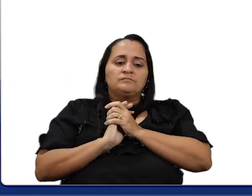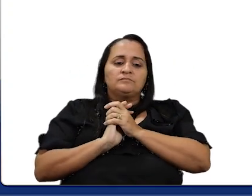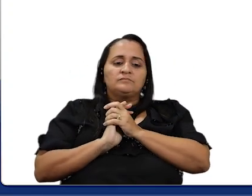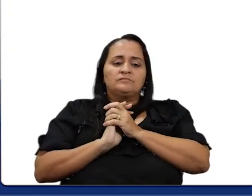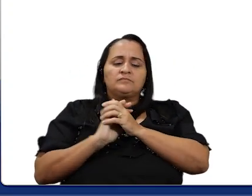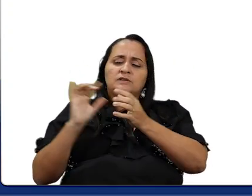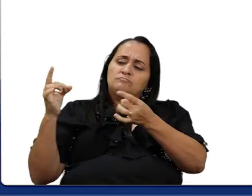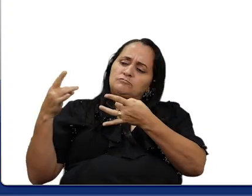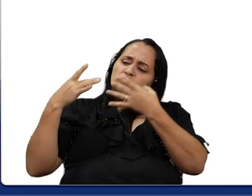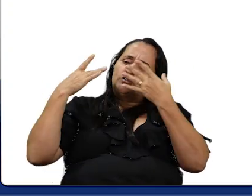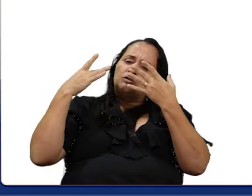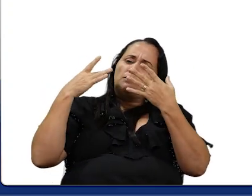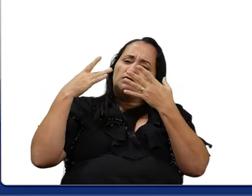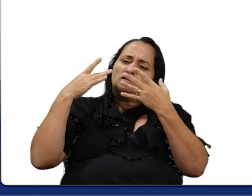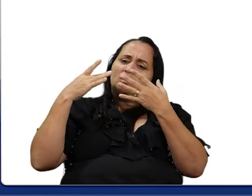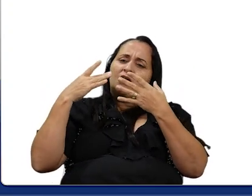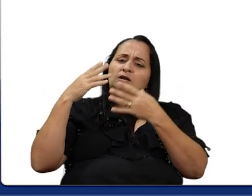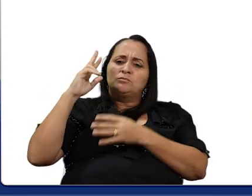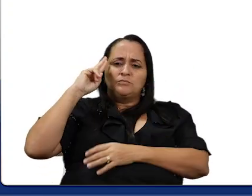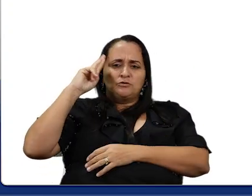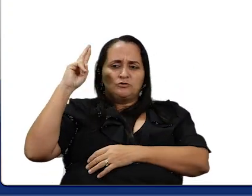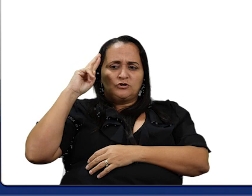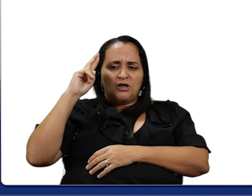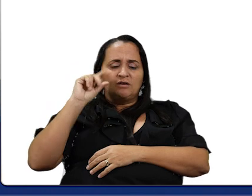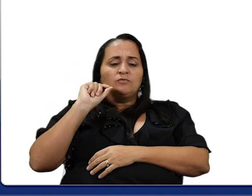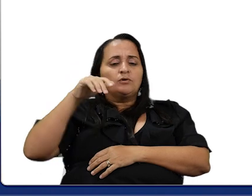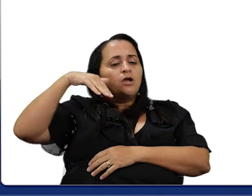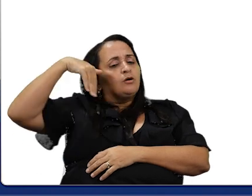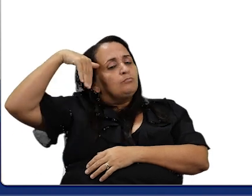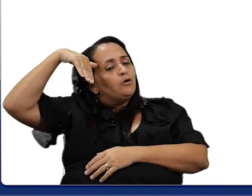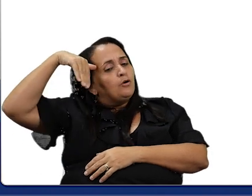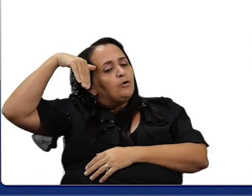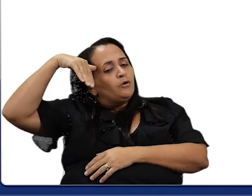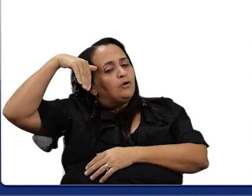Dispensado pelo patrão, o burrinho foi à cidade de Bremen